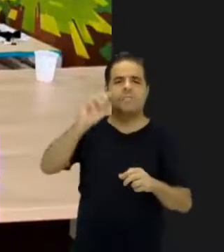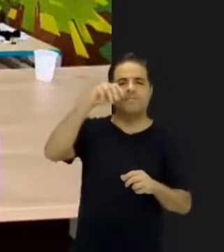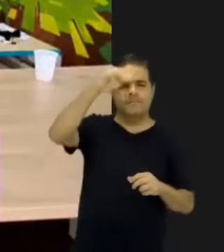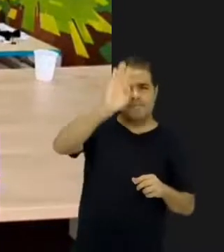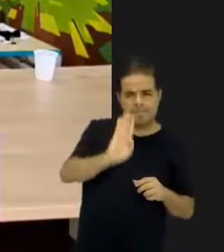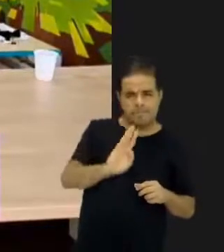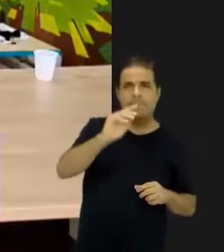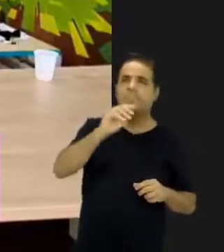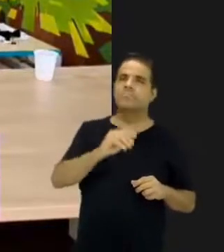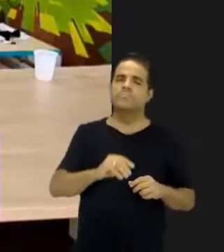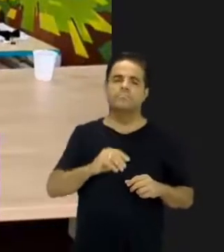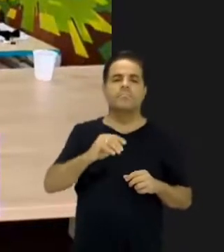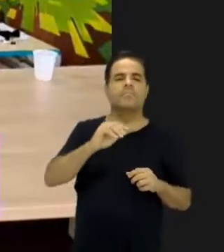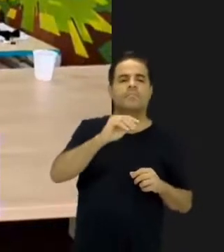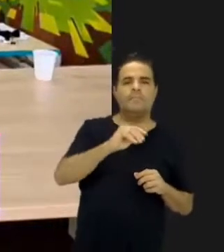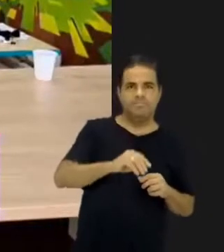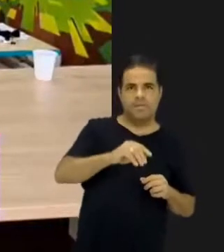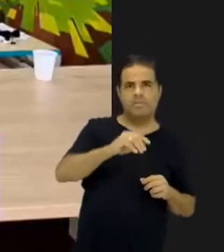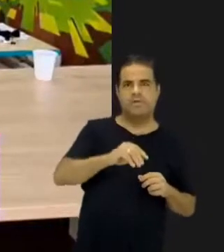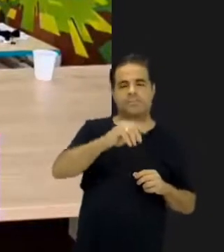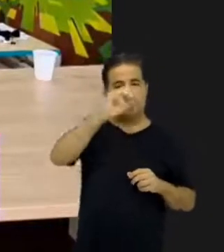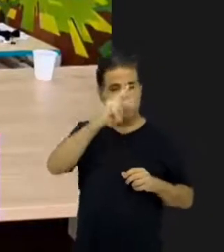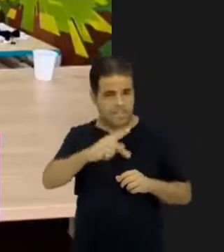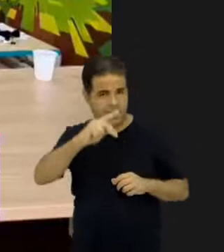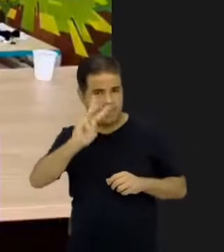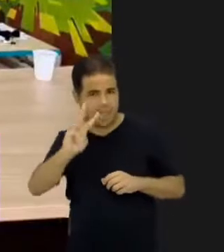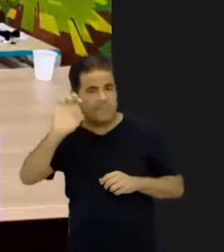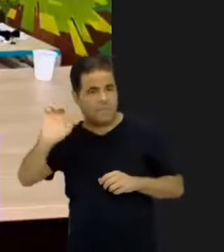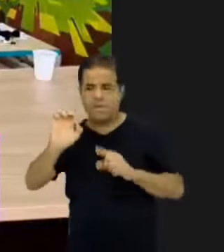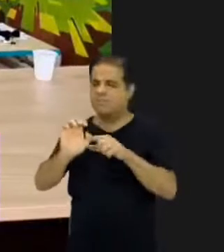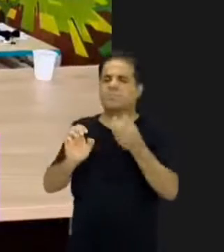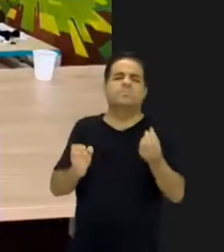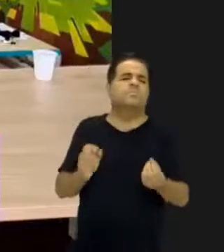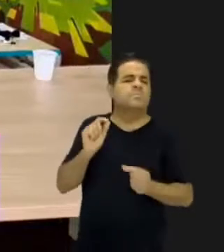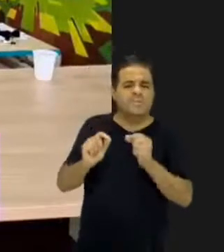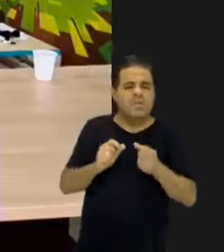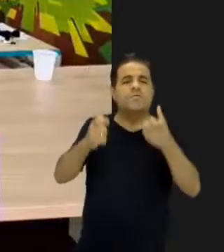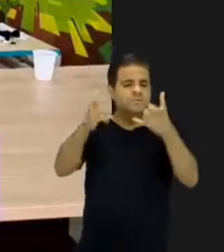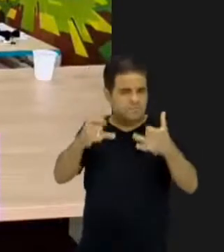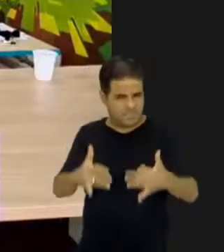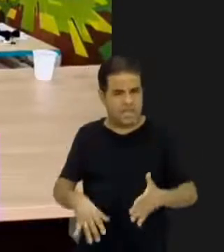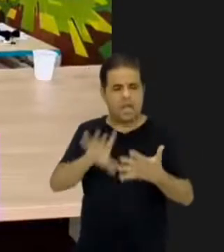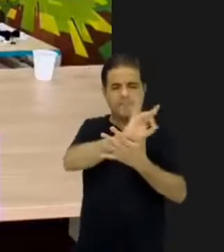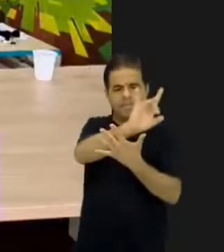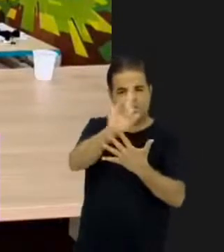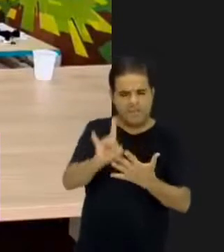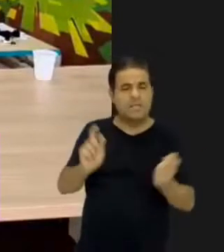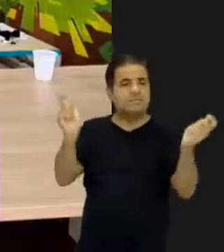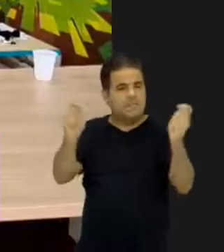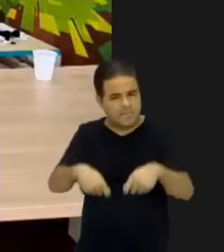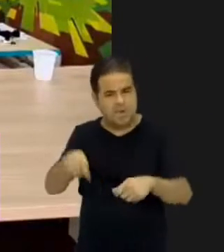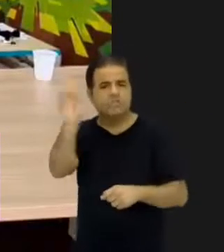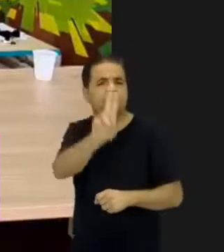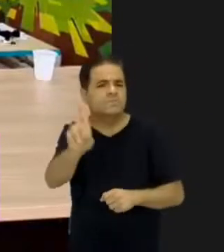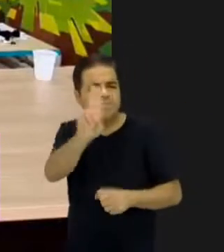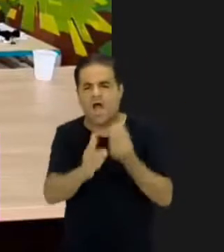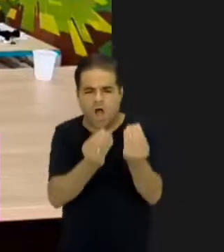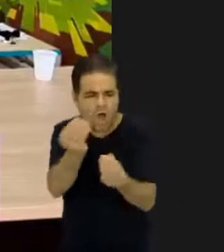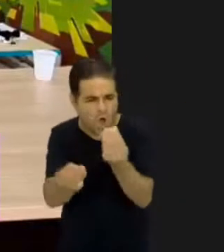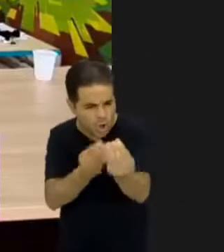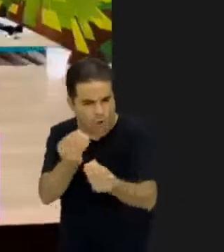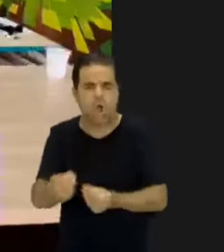PWM. O que são esses termos e como é que funciona no Arduino? Vamos lá, vamos explicar como que você pode utilizar isso daí.